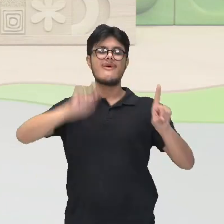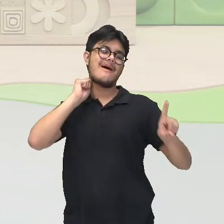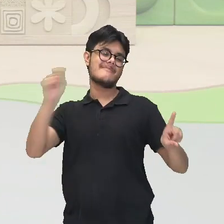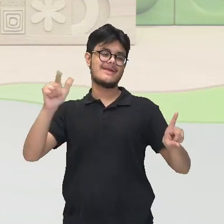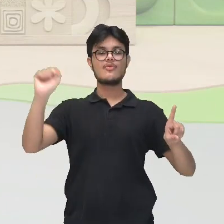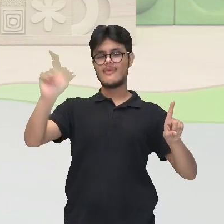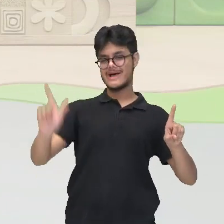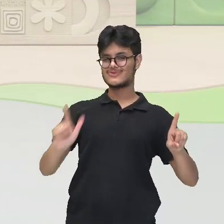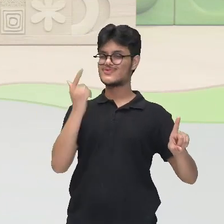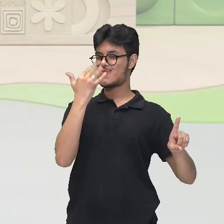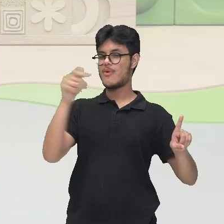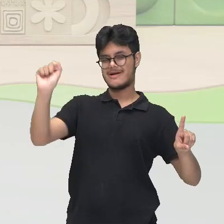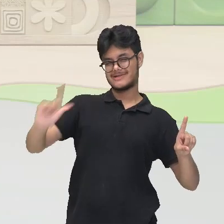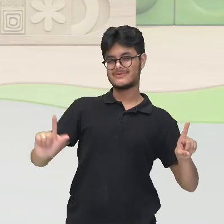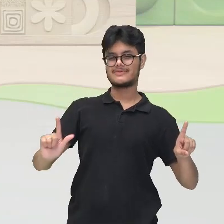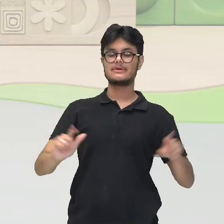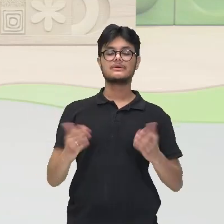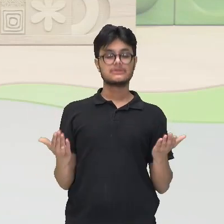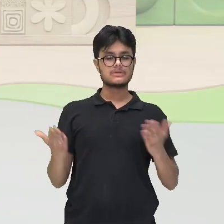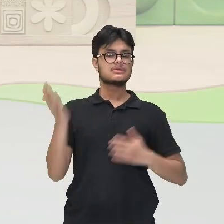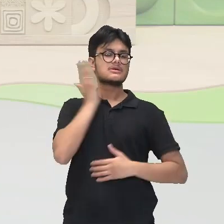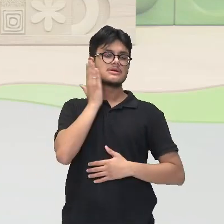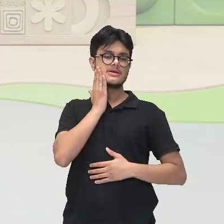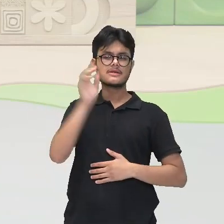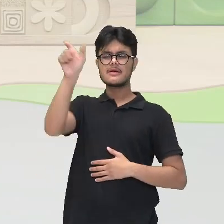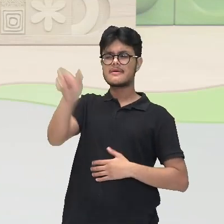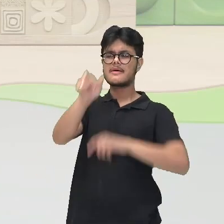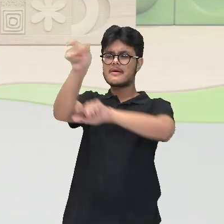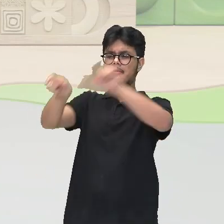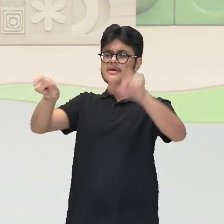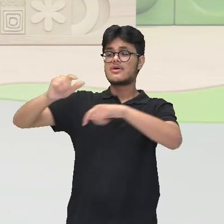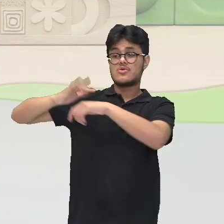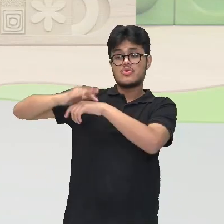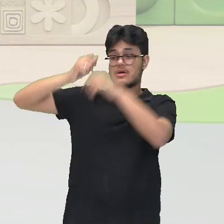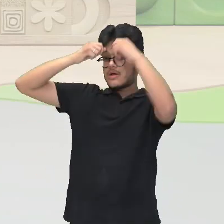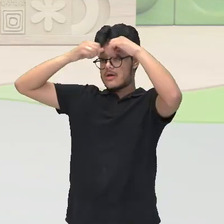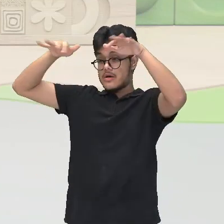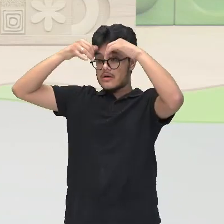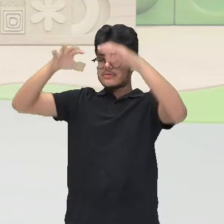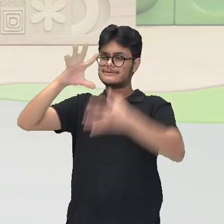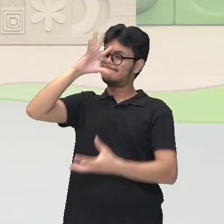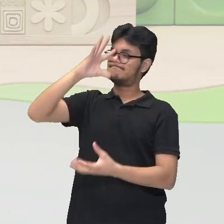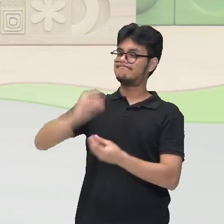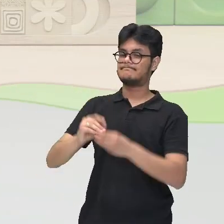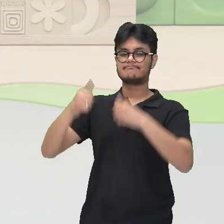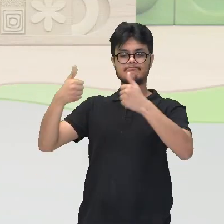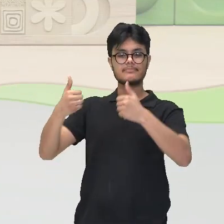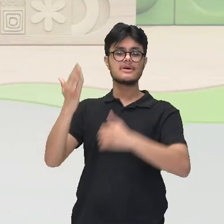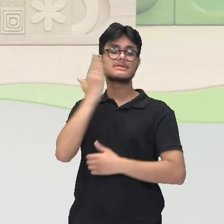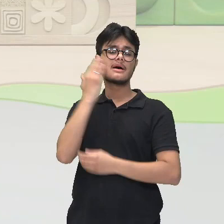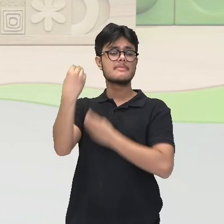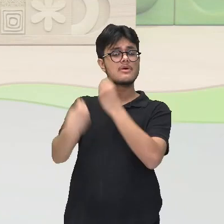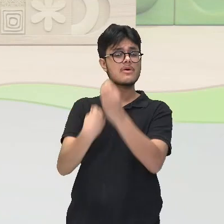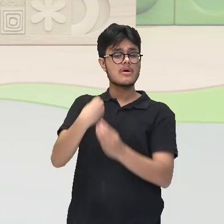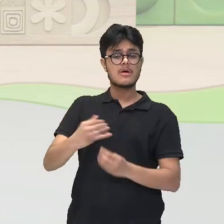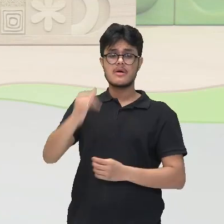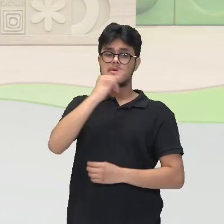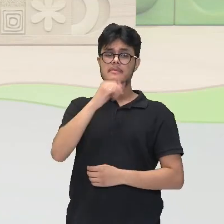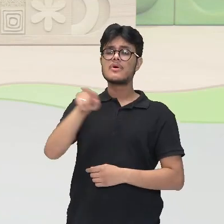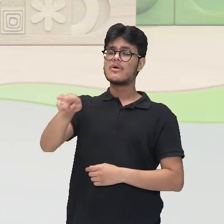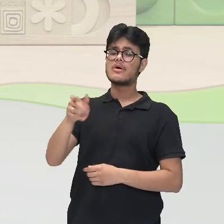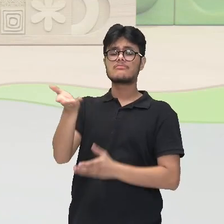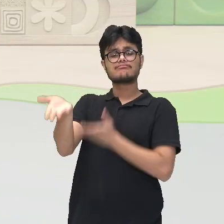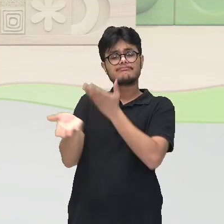os autistas, para que a gente os entenda e também para que a gente saiba a melhor maneira de lidar